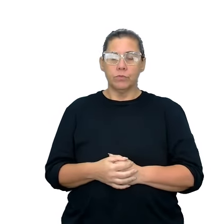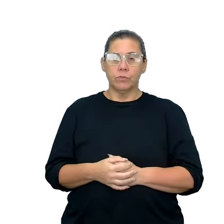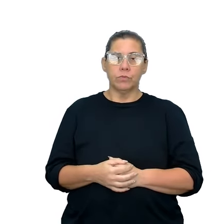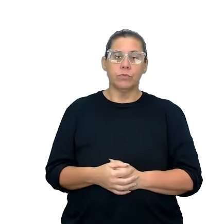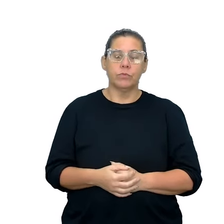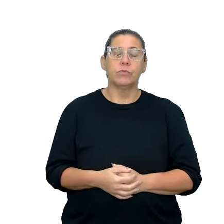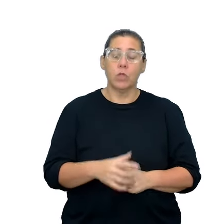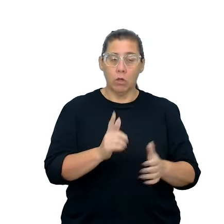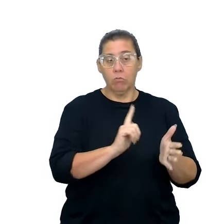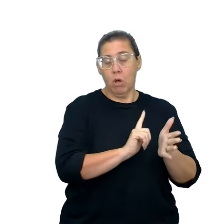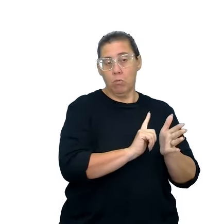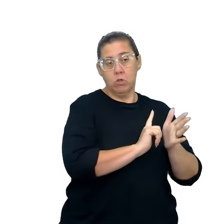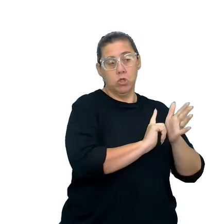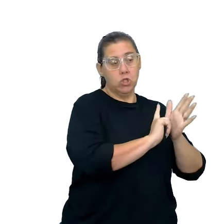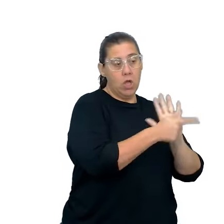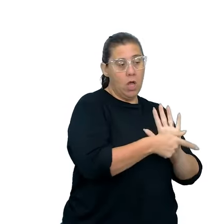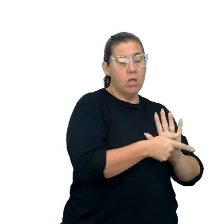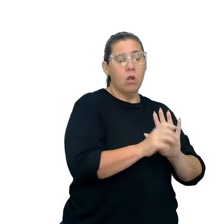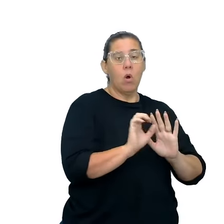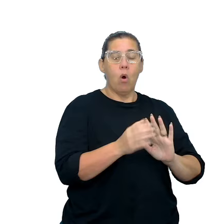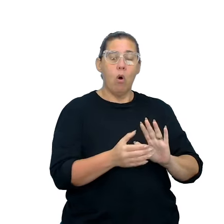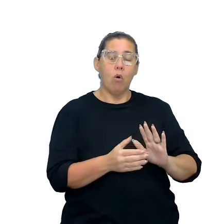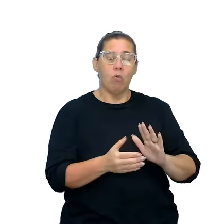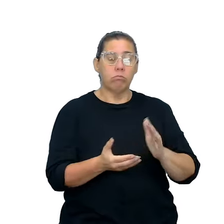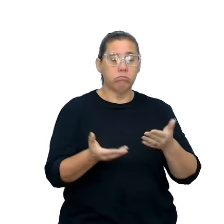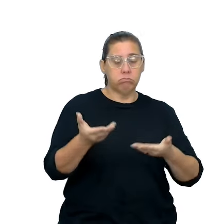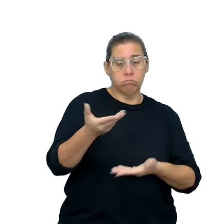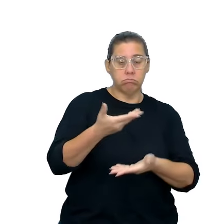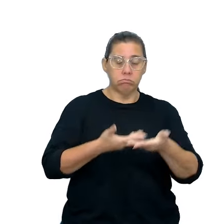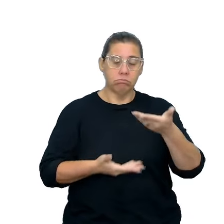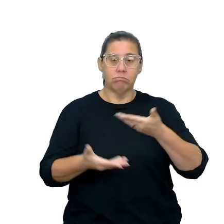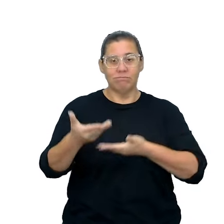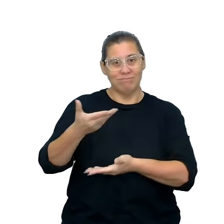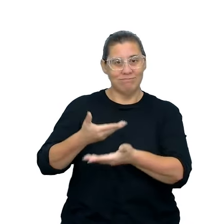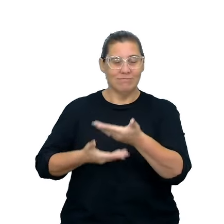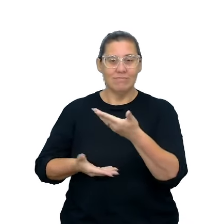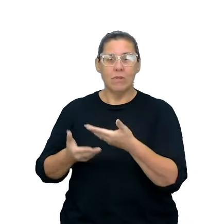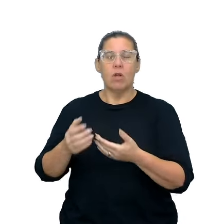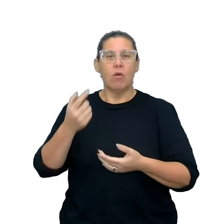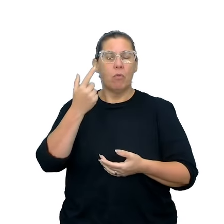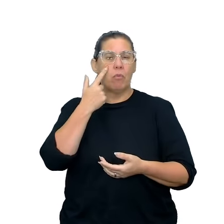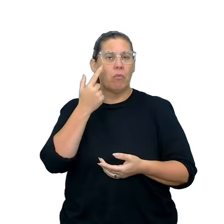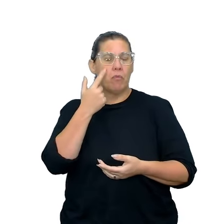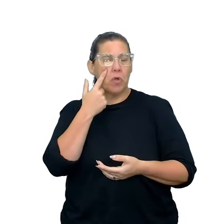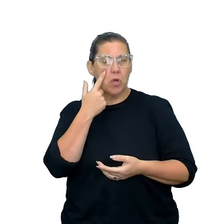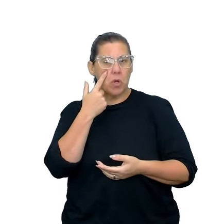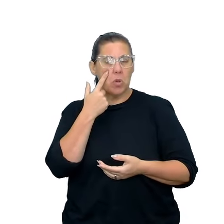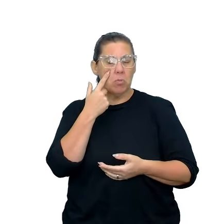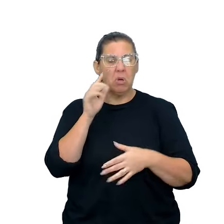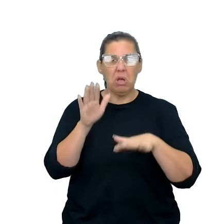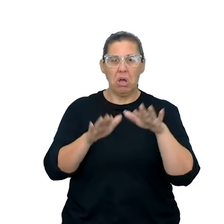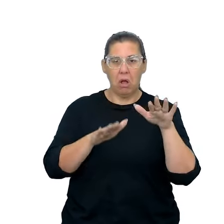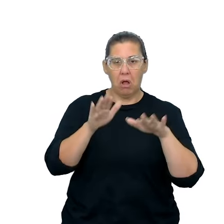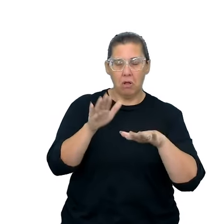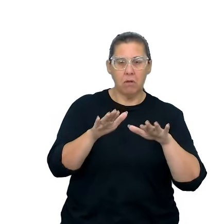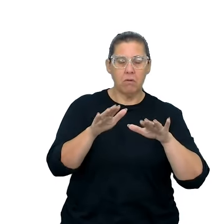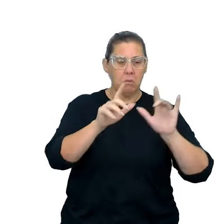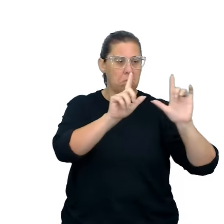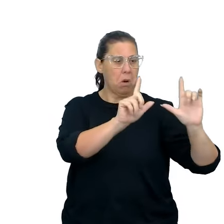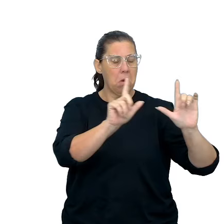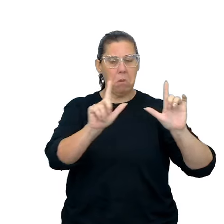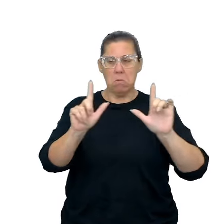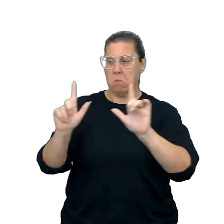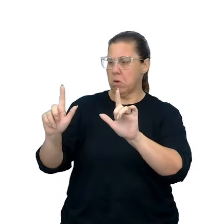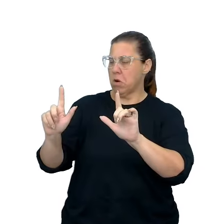né, esse gênero, ou intercalam ou impregnam. Veja que quando nós vimos muitas vezes algumas imagens, nem